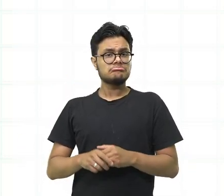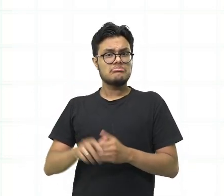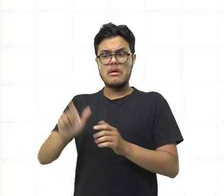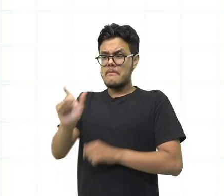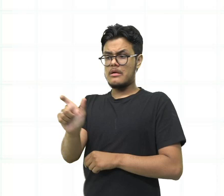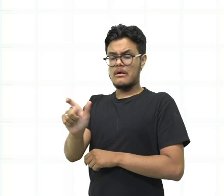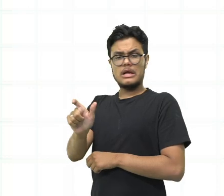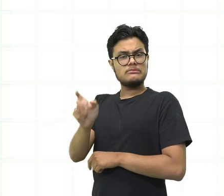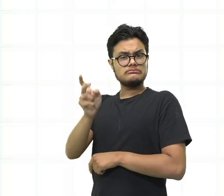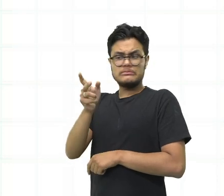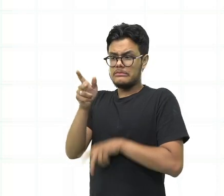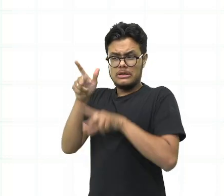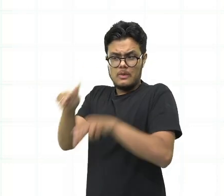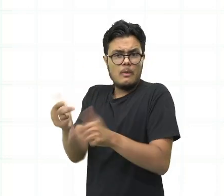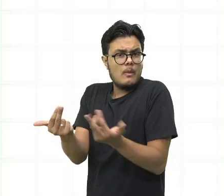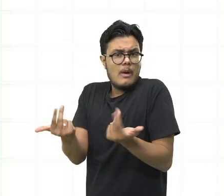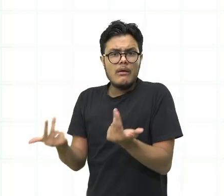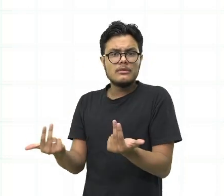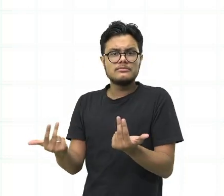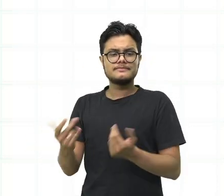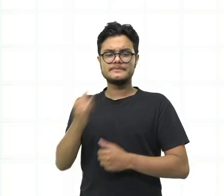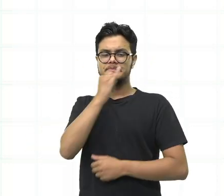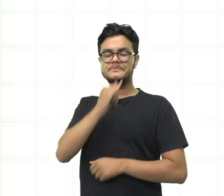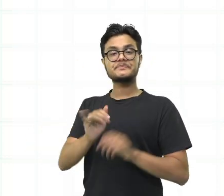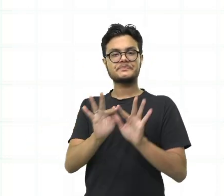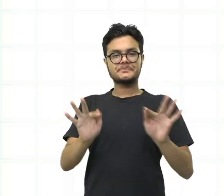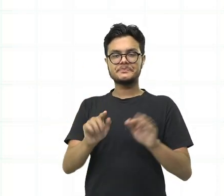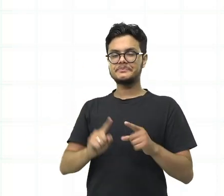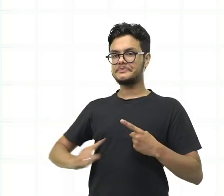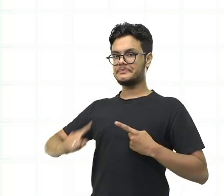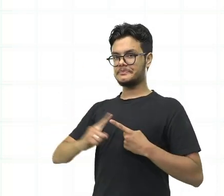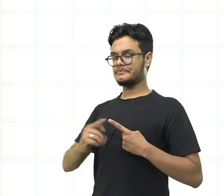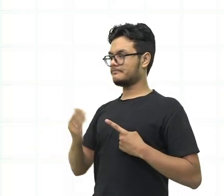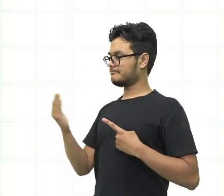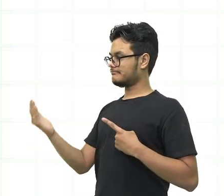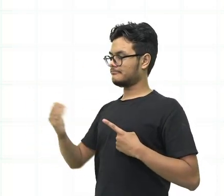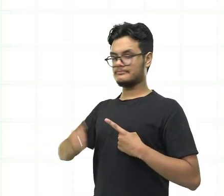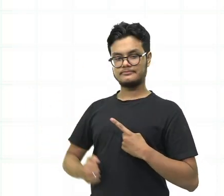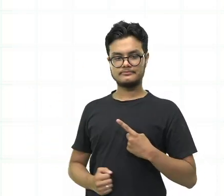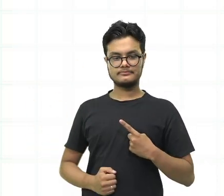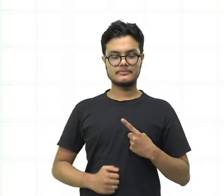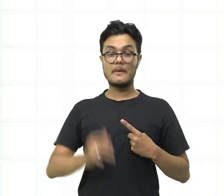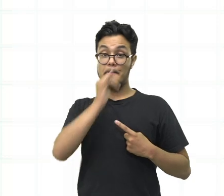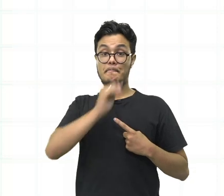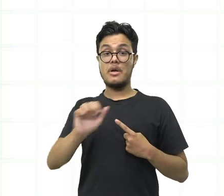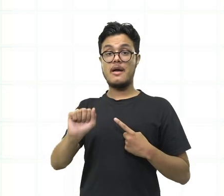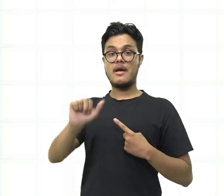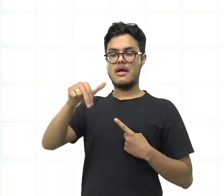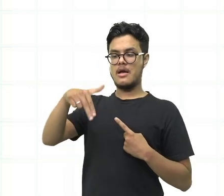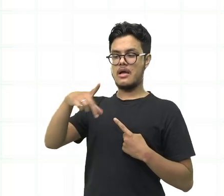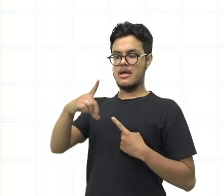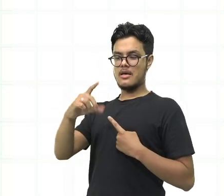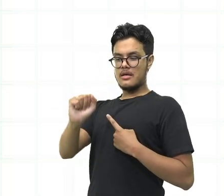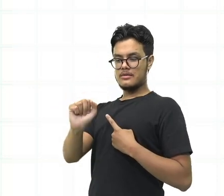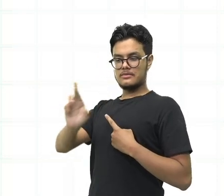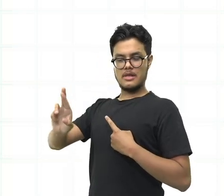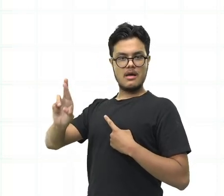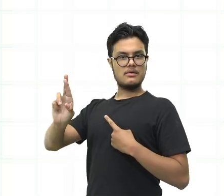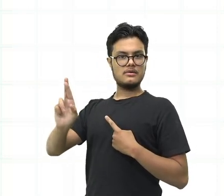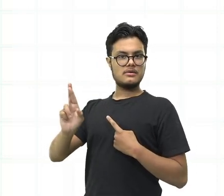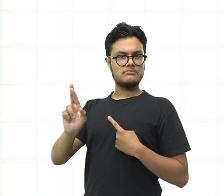igualzinho, tá? Ele tem um andar diferente. Percebam que andar não mudou.